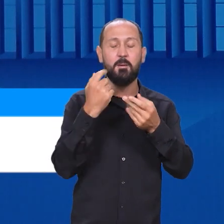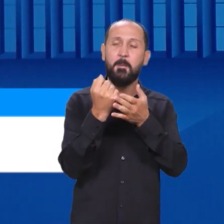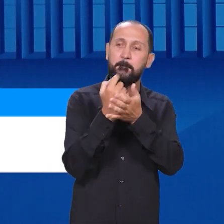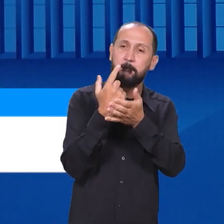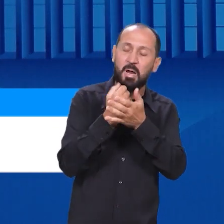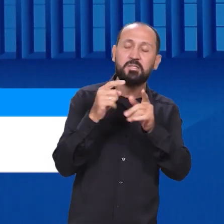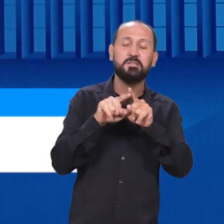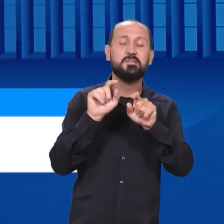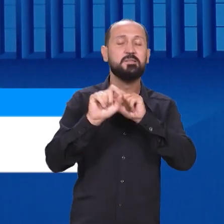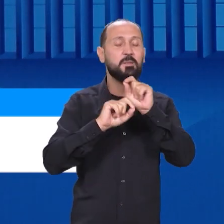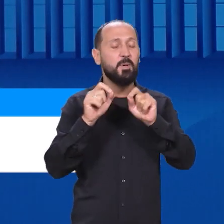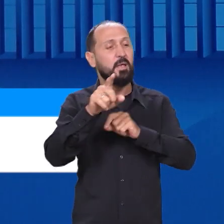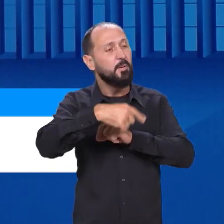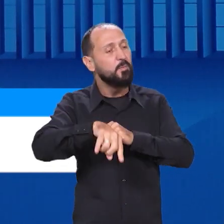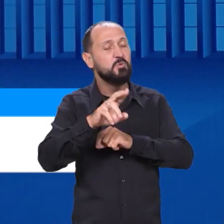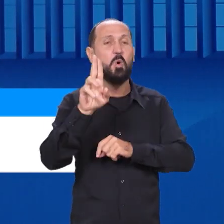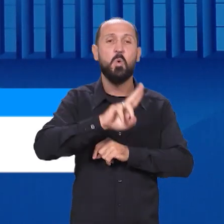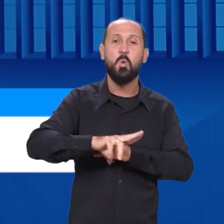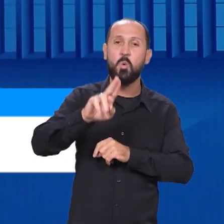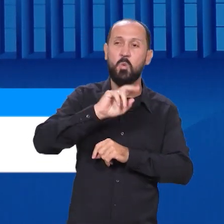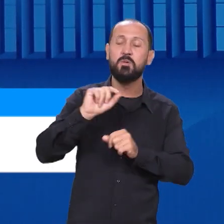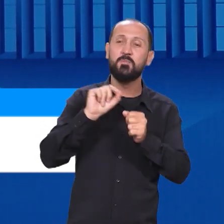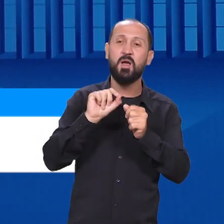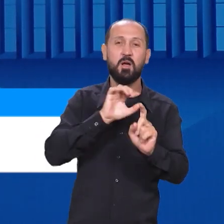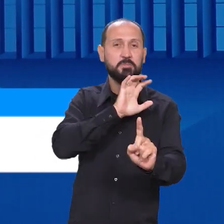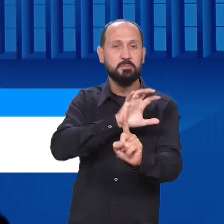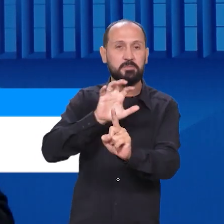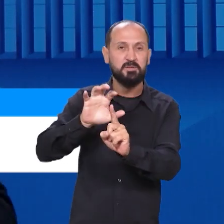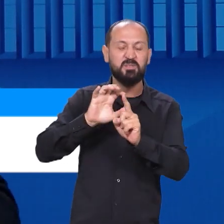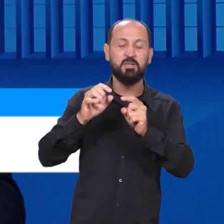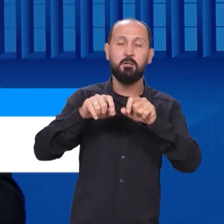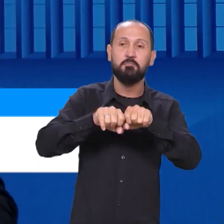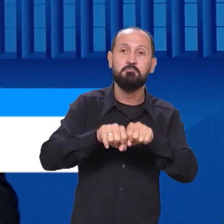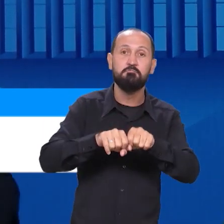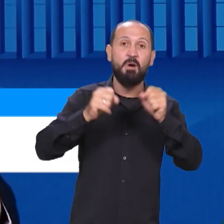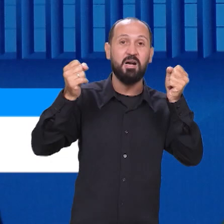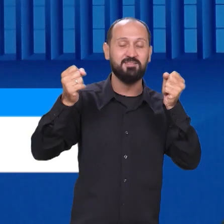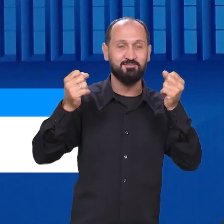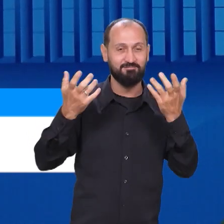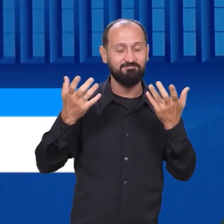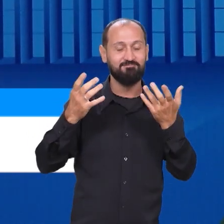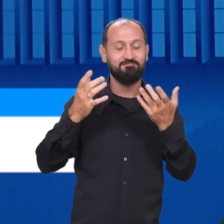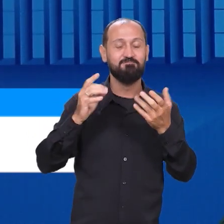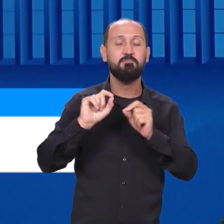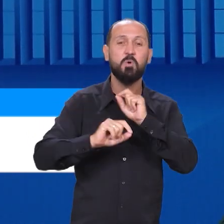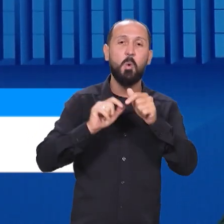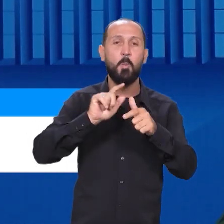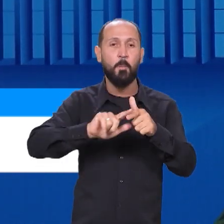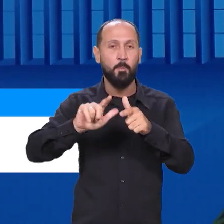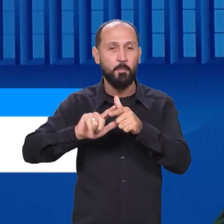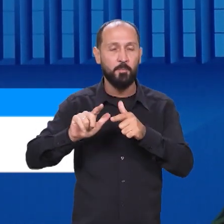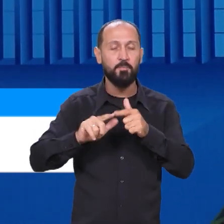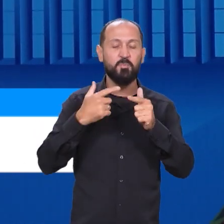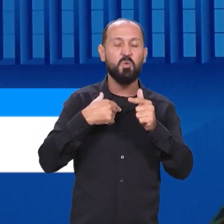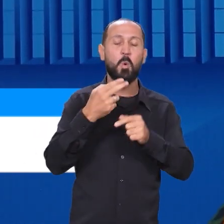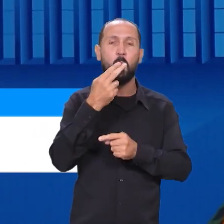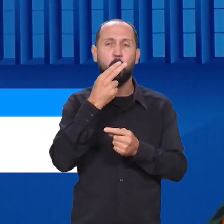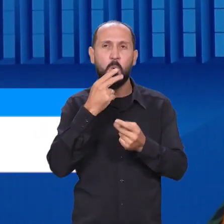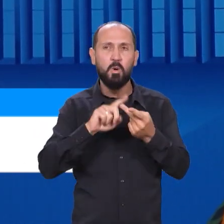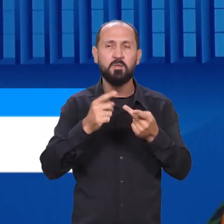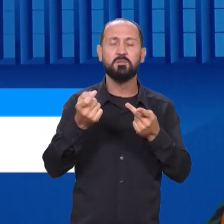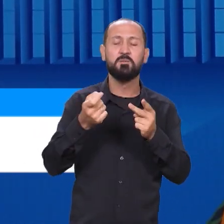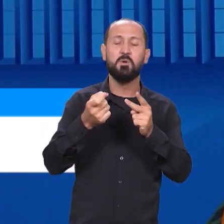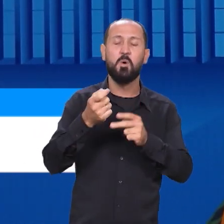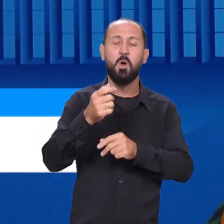drogas psicotrópicas que as pessoas usam para promover desconexão com a realidade, que é um problema,